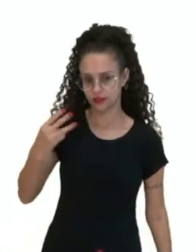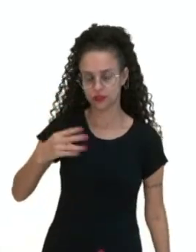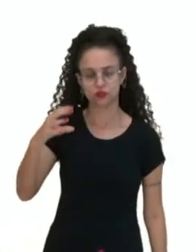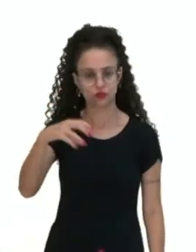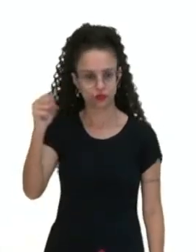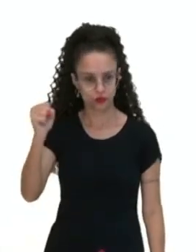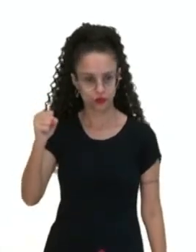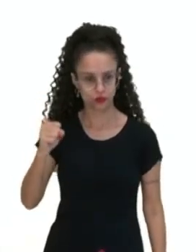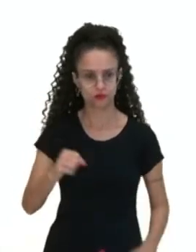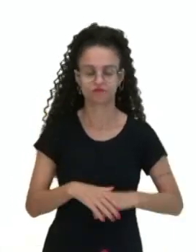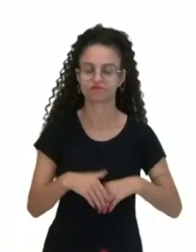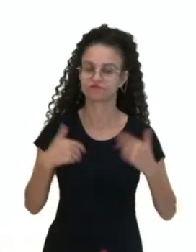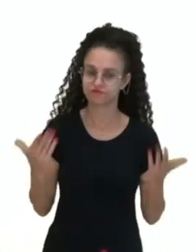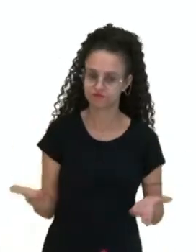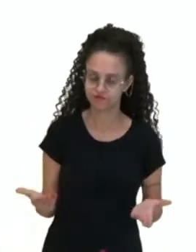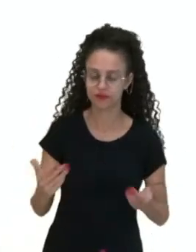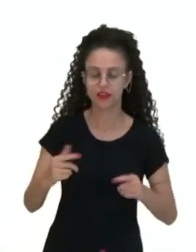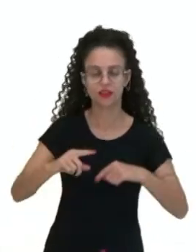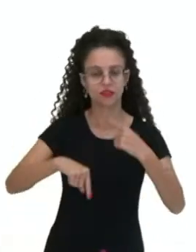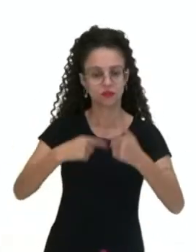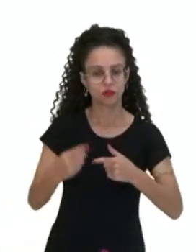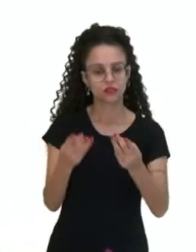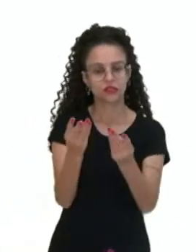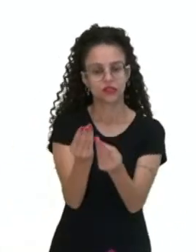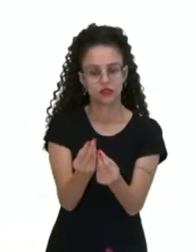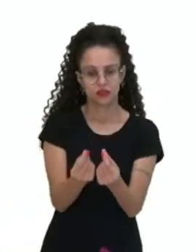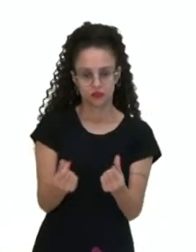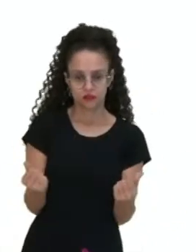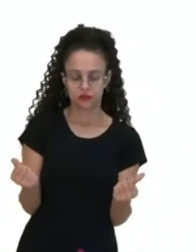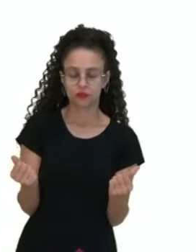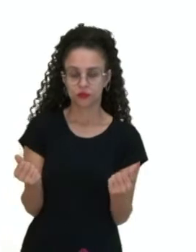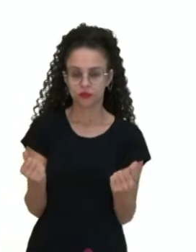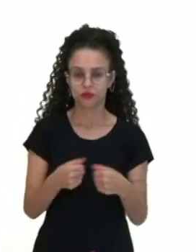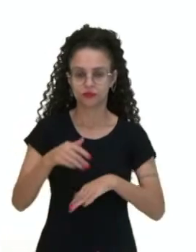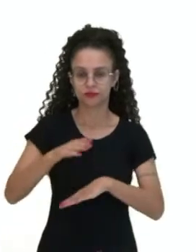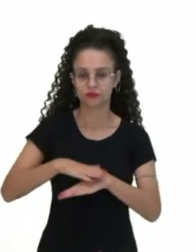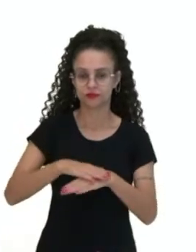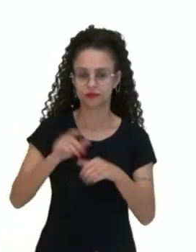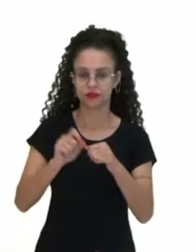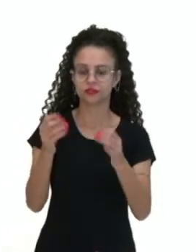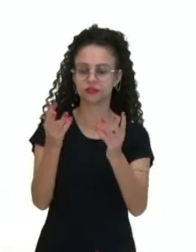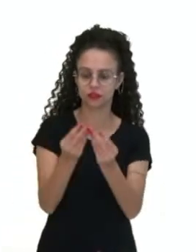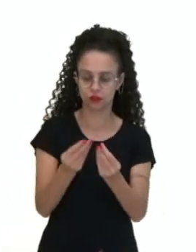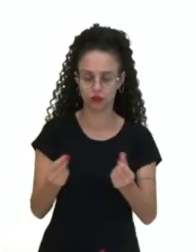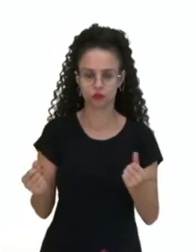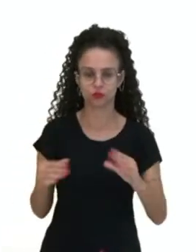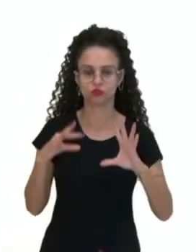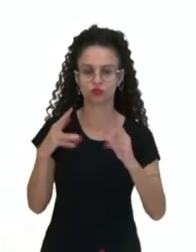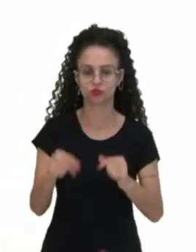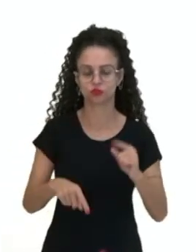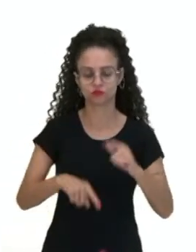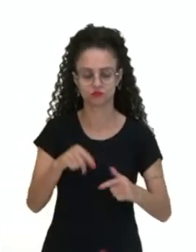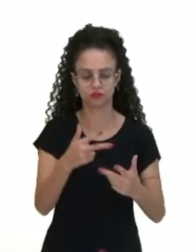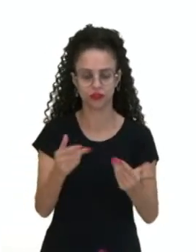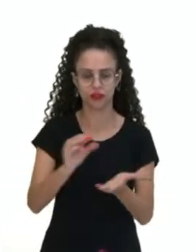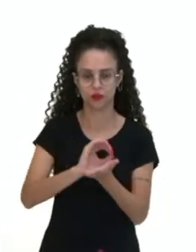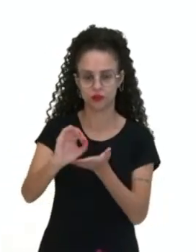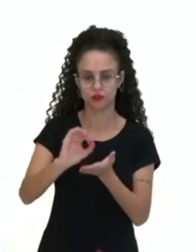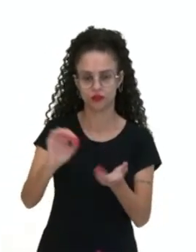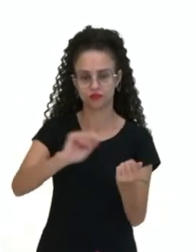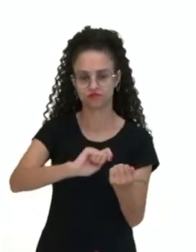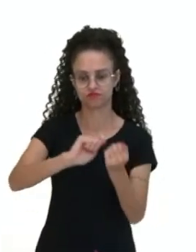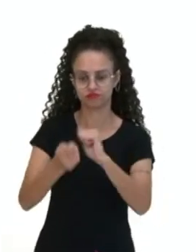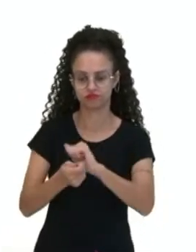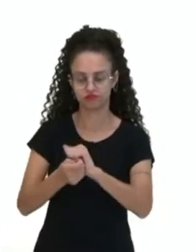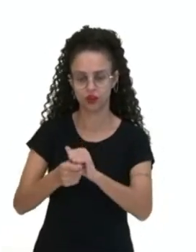consumidor. E logo, né, os decompositores vão realizar a decomposição de toda essa matéria orgânica aqui no final da